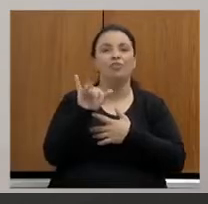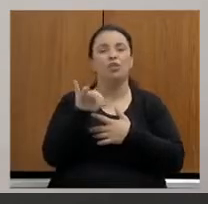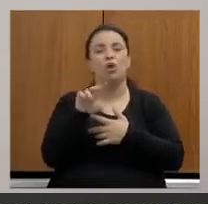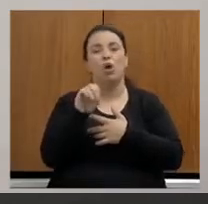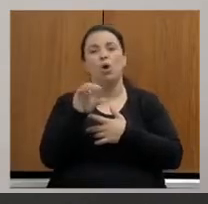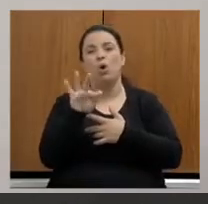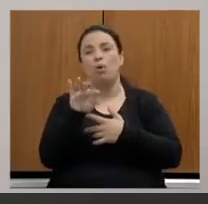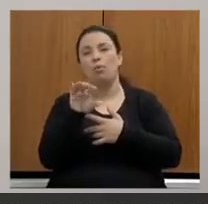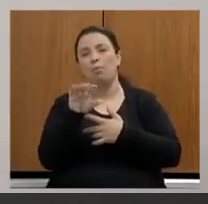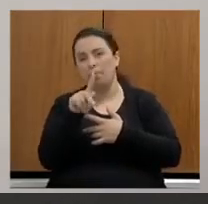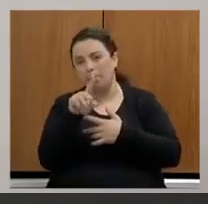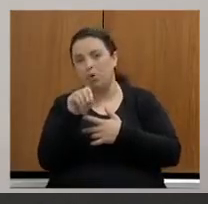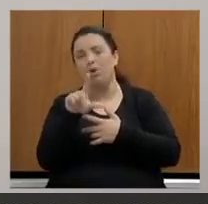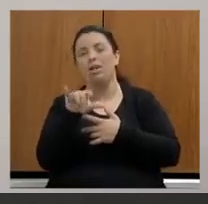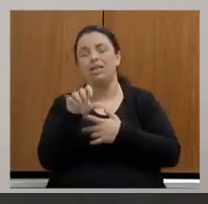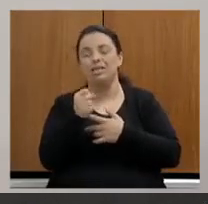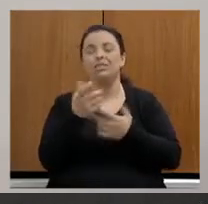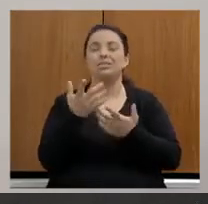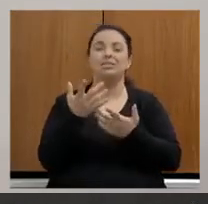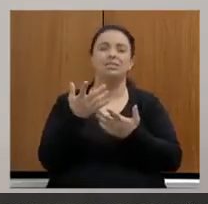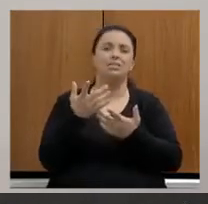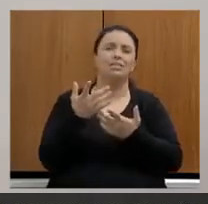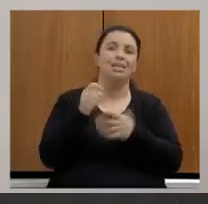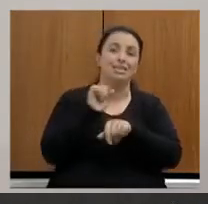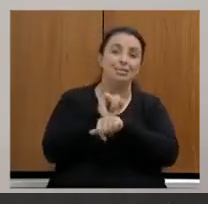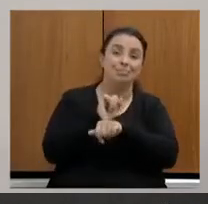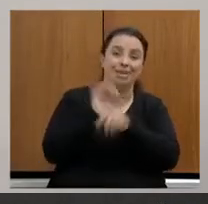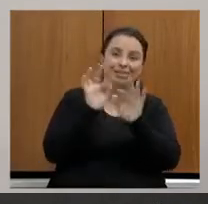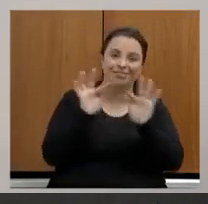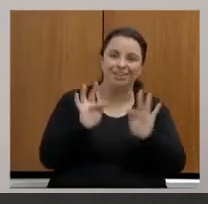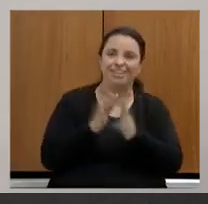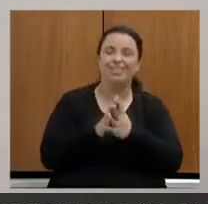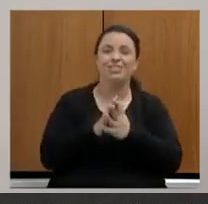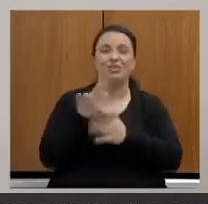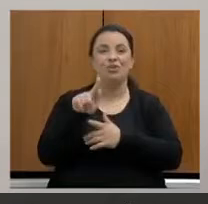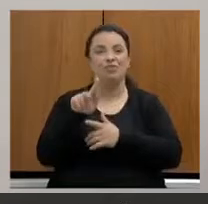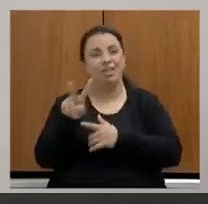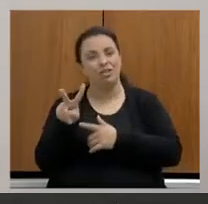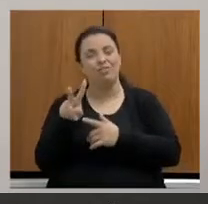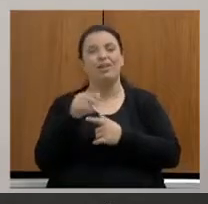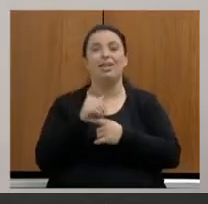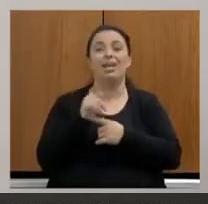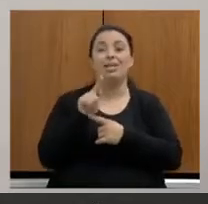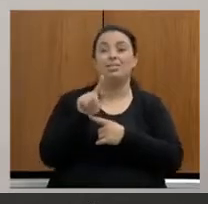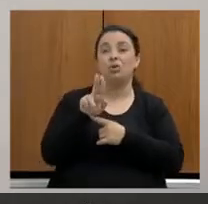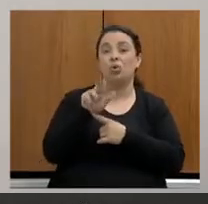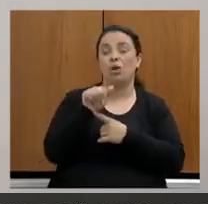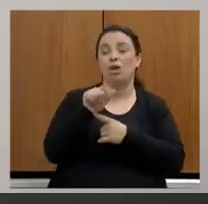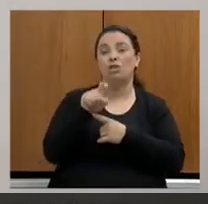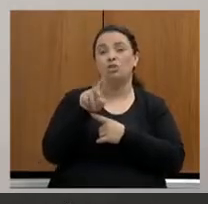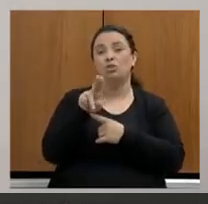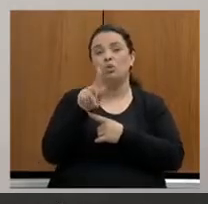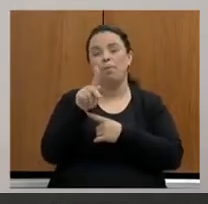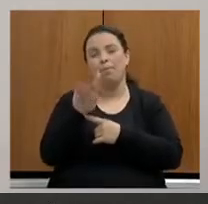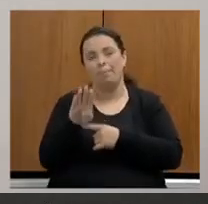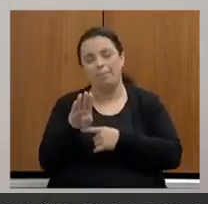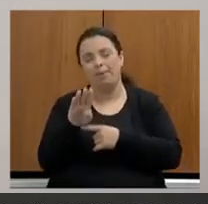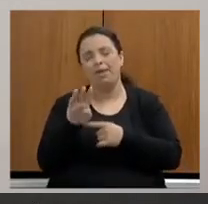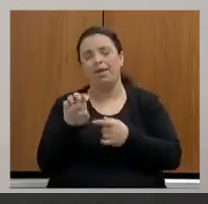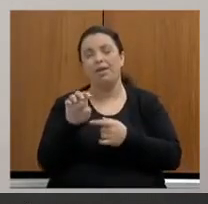Rios Engenheiro Navarro Espera Feliz Governador Valadares Guaxupé Ibiá Ibirité